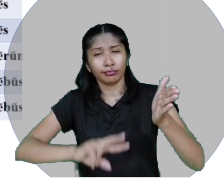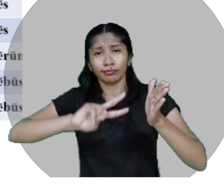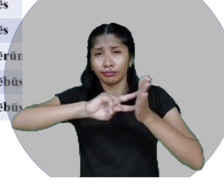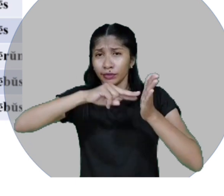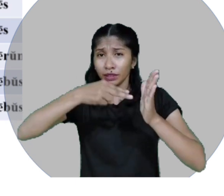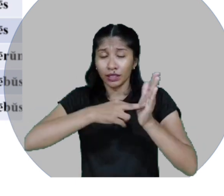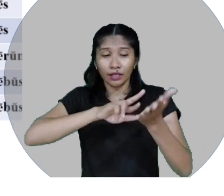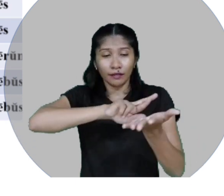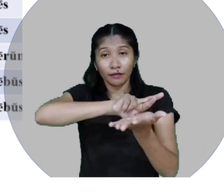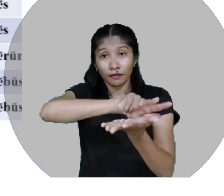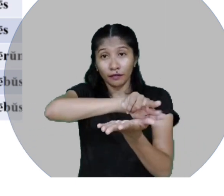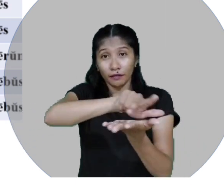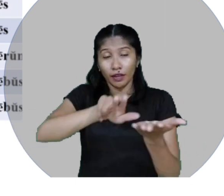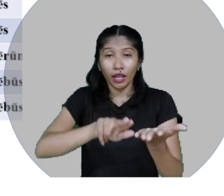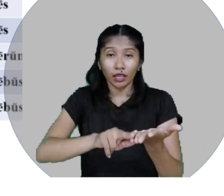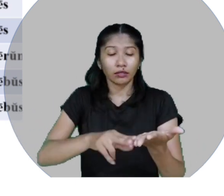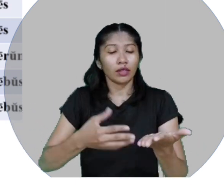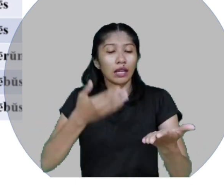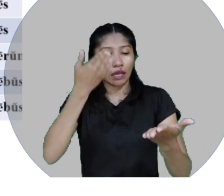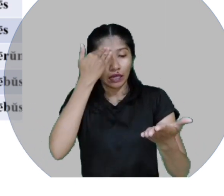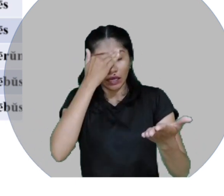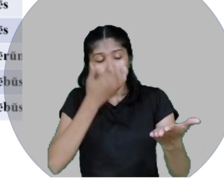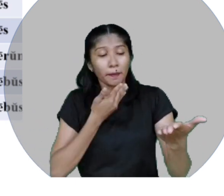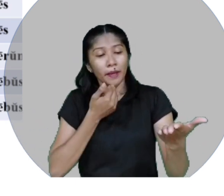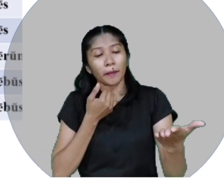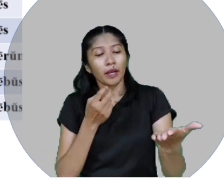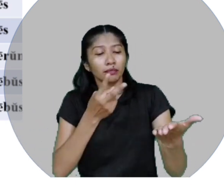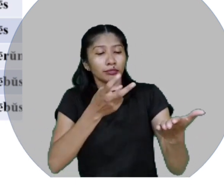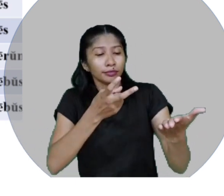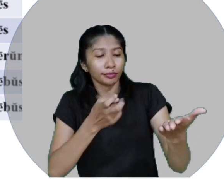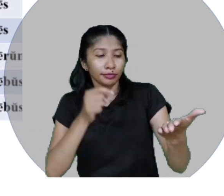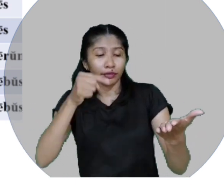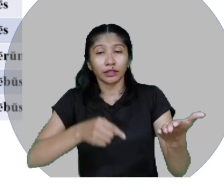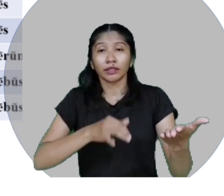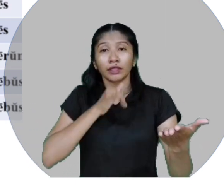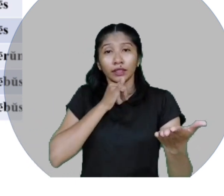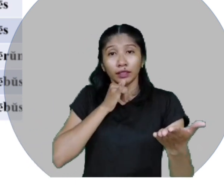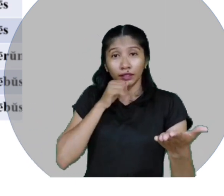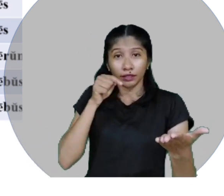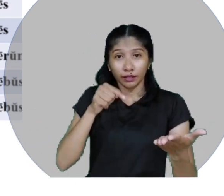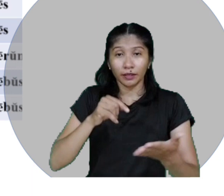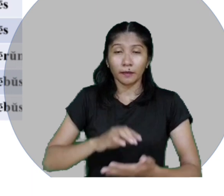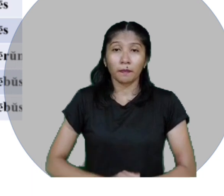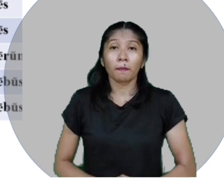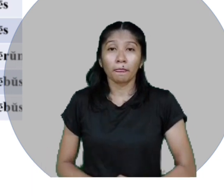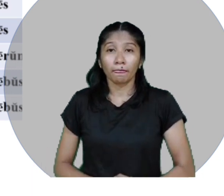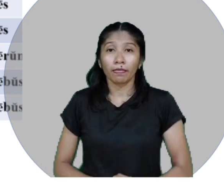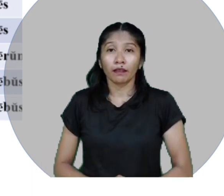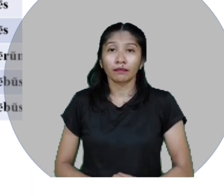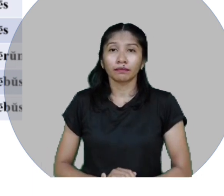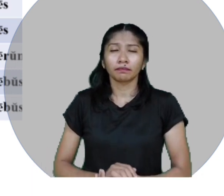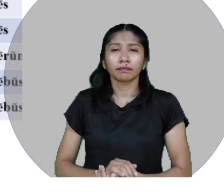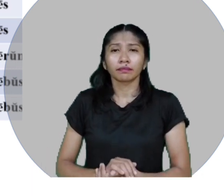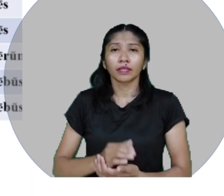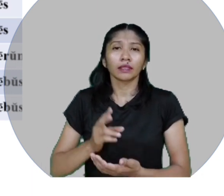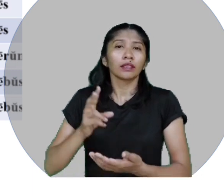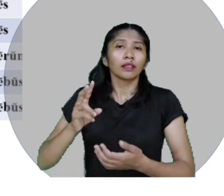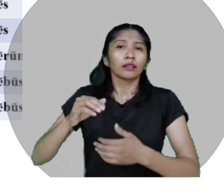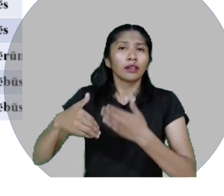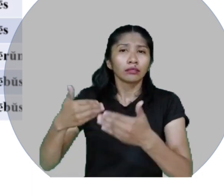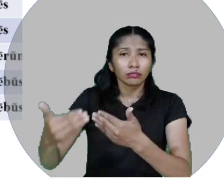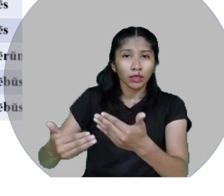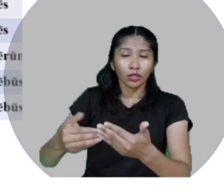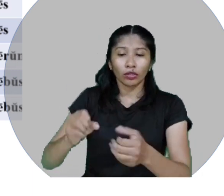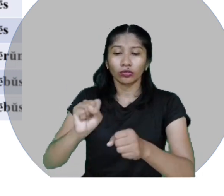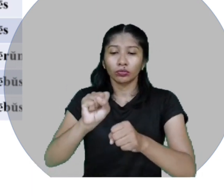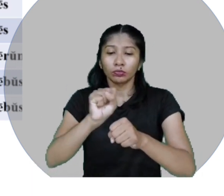aqui nos nossos exemplos. À medida que nós utilizarmos o substantivo, compare as formas do singular